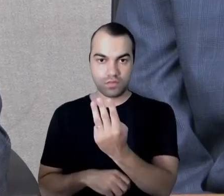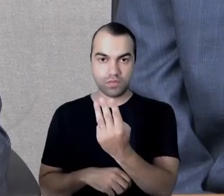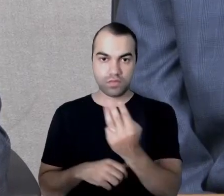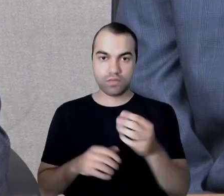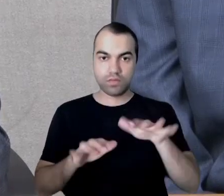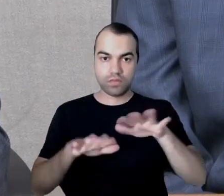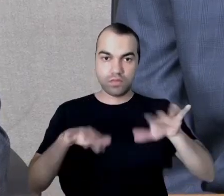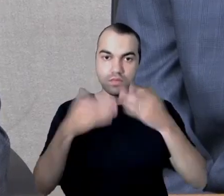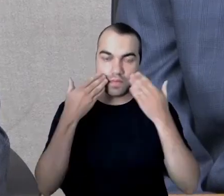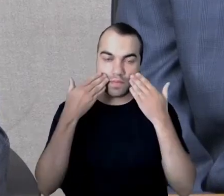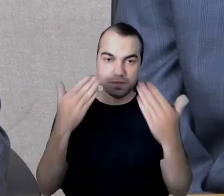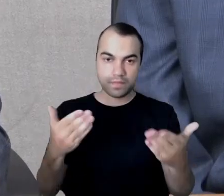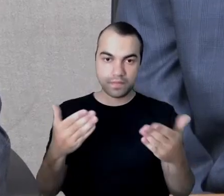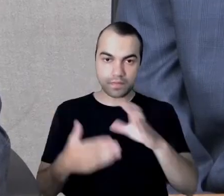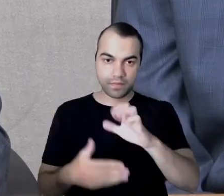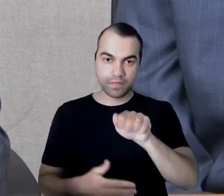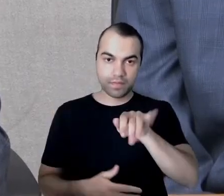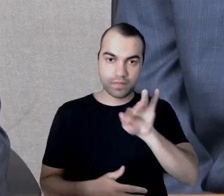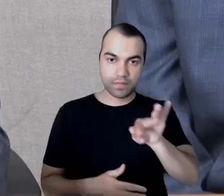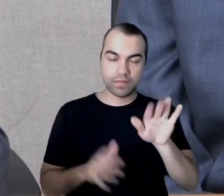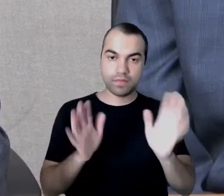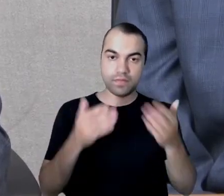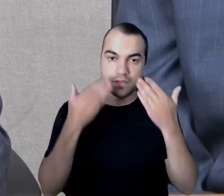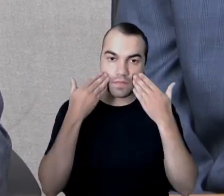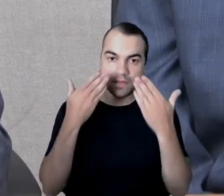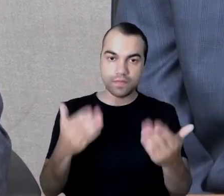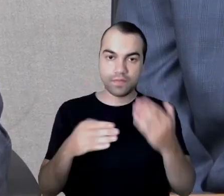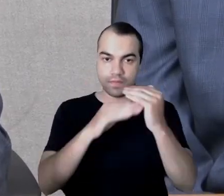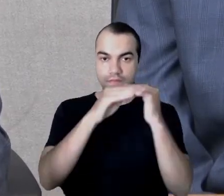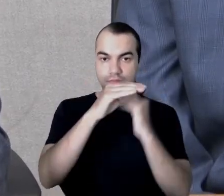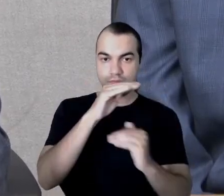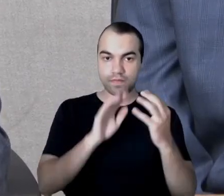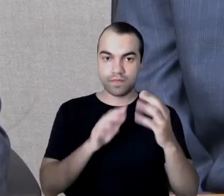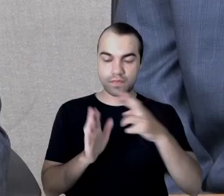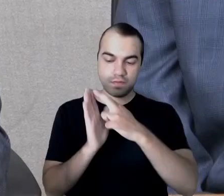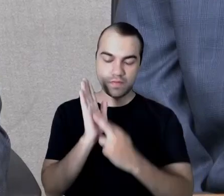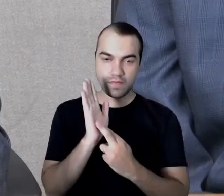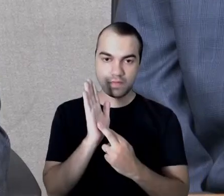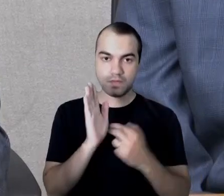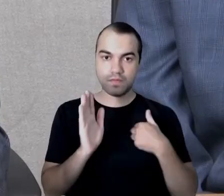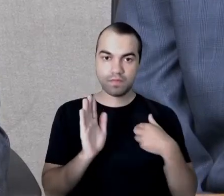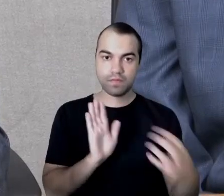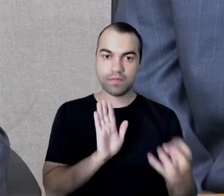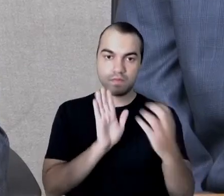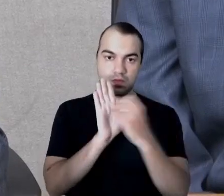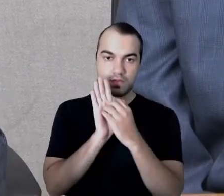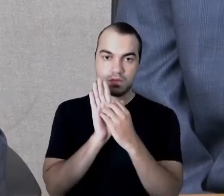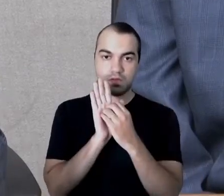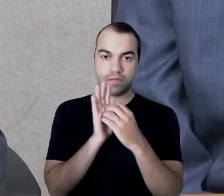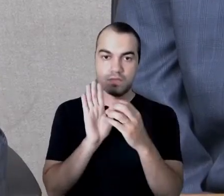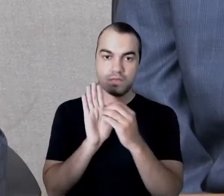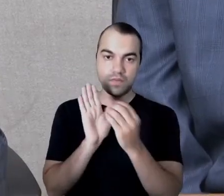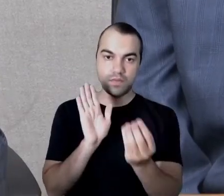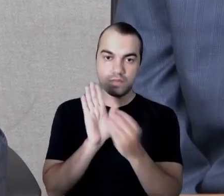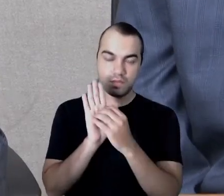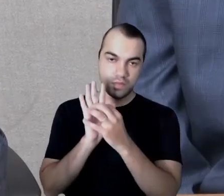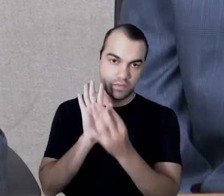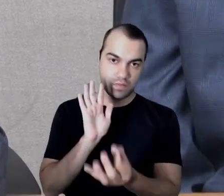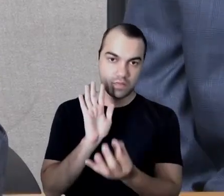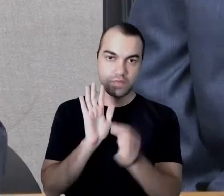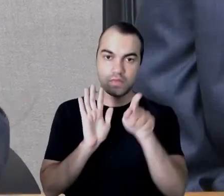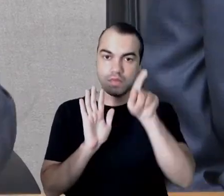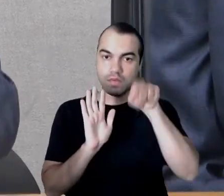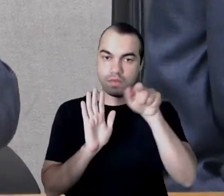das submendas das supermendas de redação que eu anexei ao parecer Este é presidente